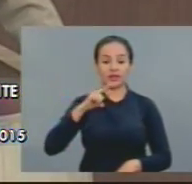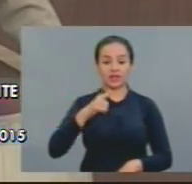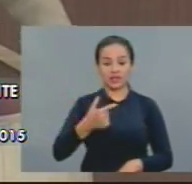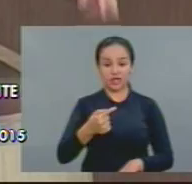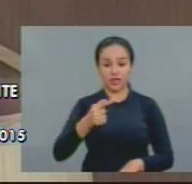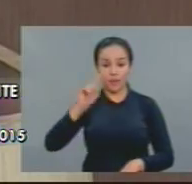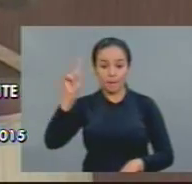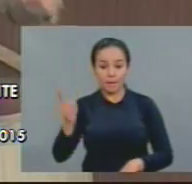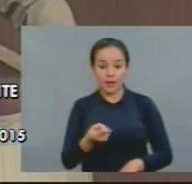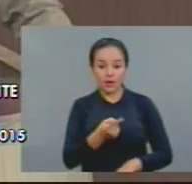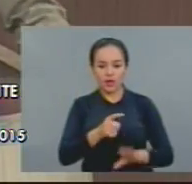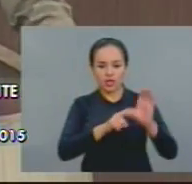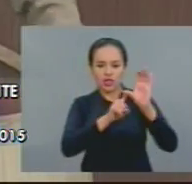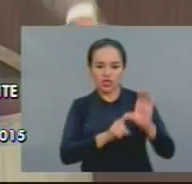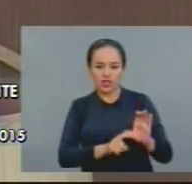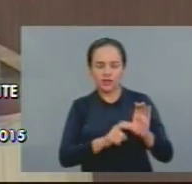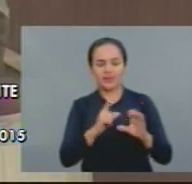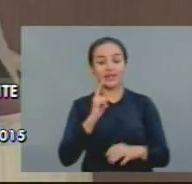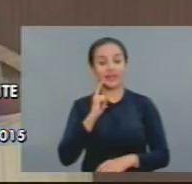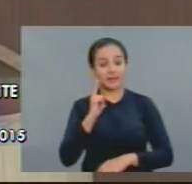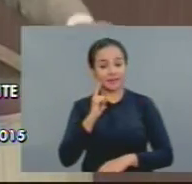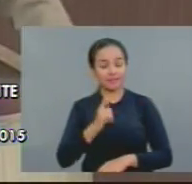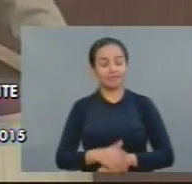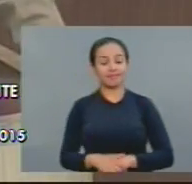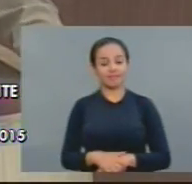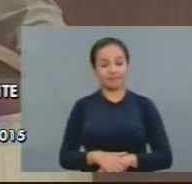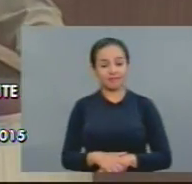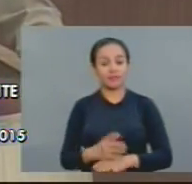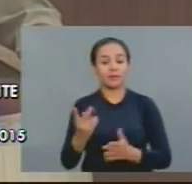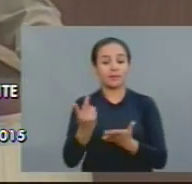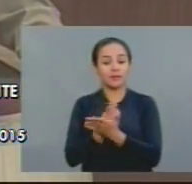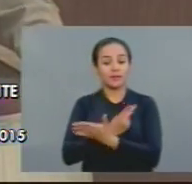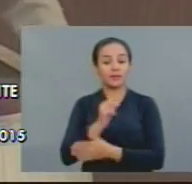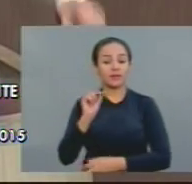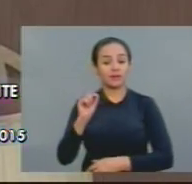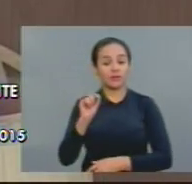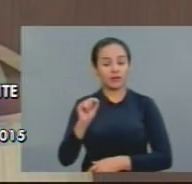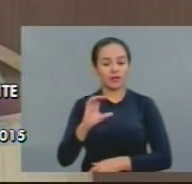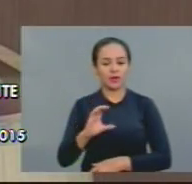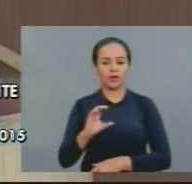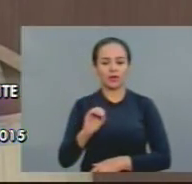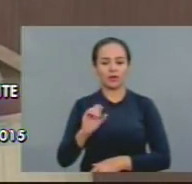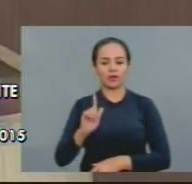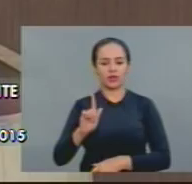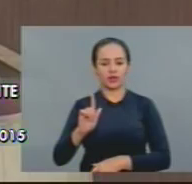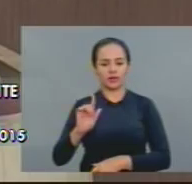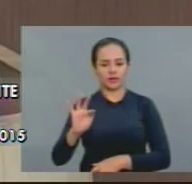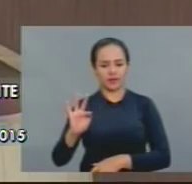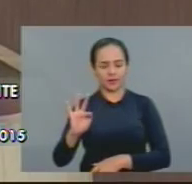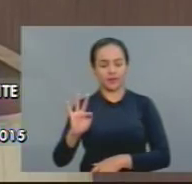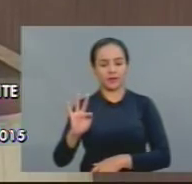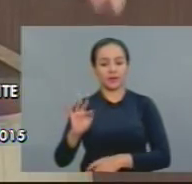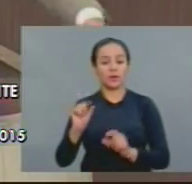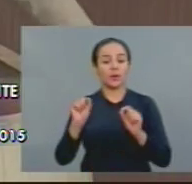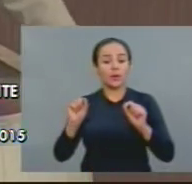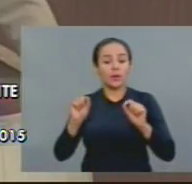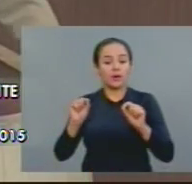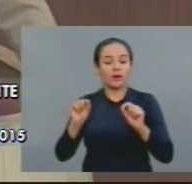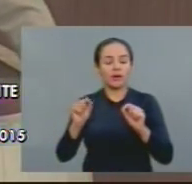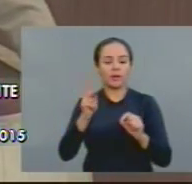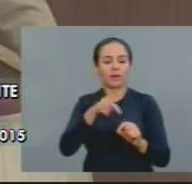custeio. Pior do que isso, é que recentemente uma resolução da COGERF não permite que os professores estudem também